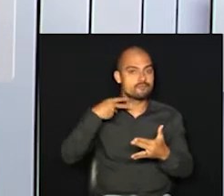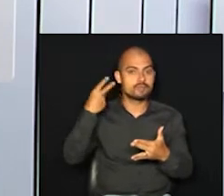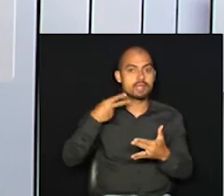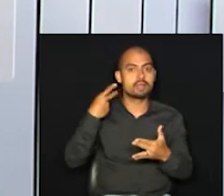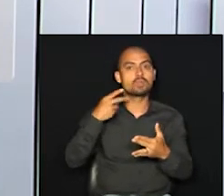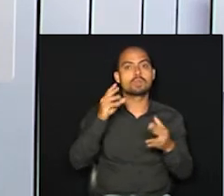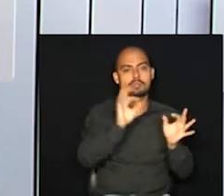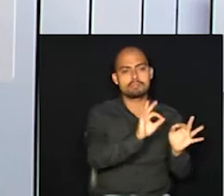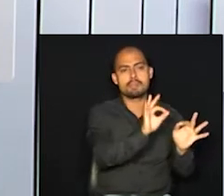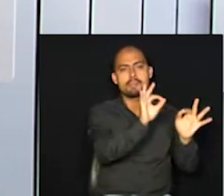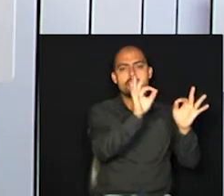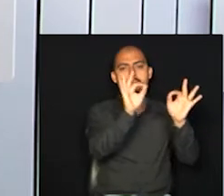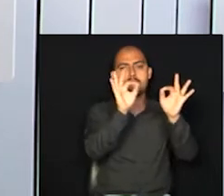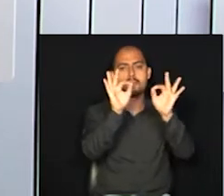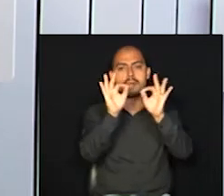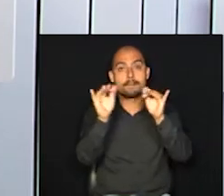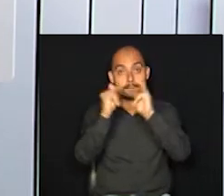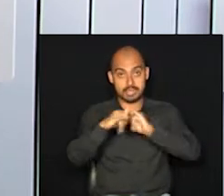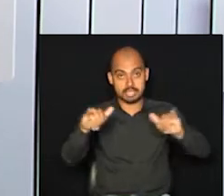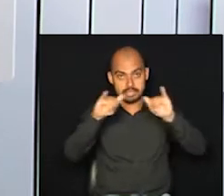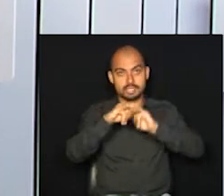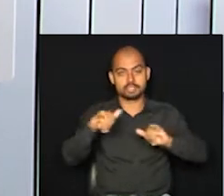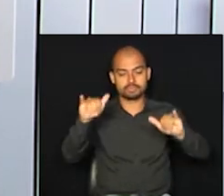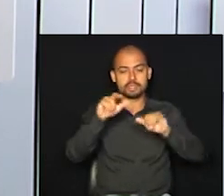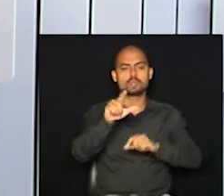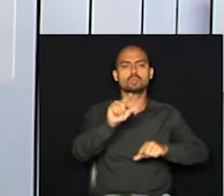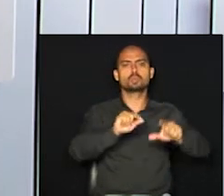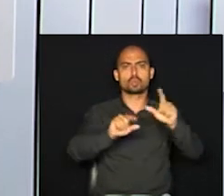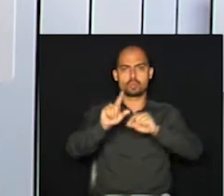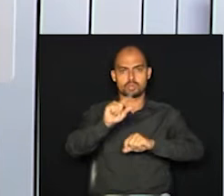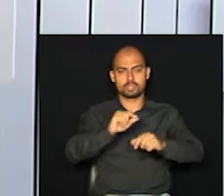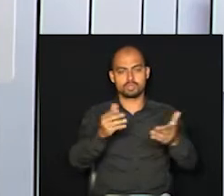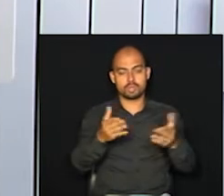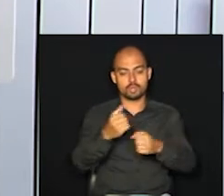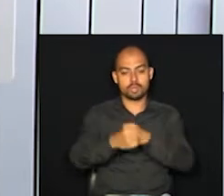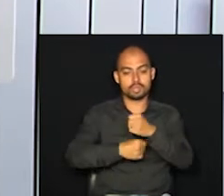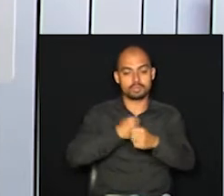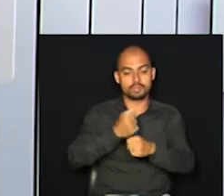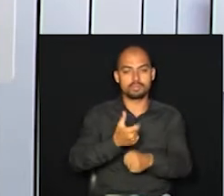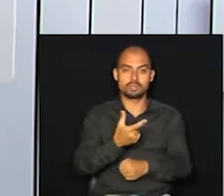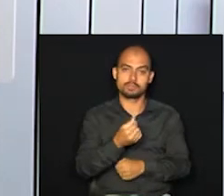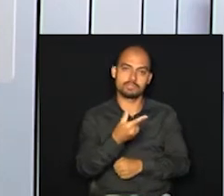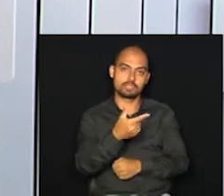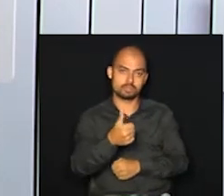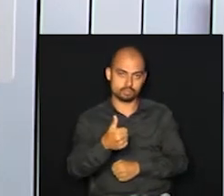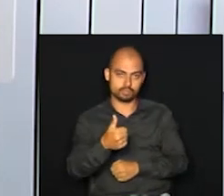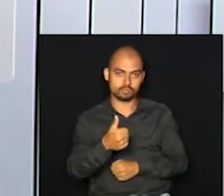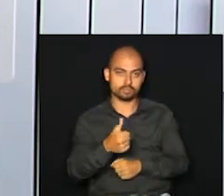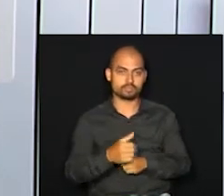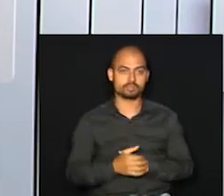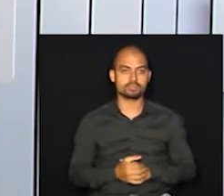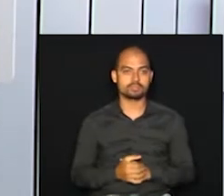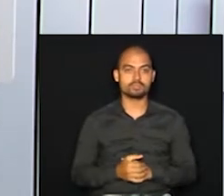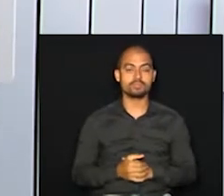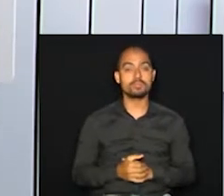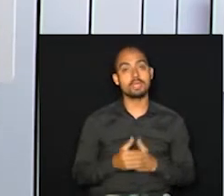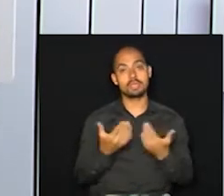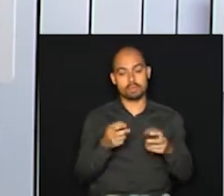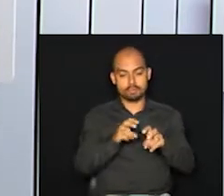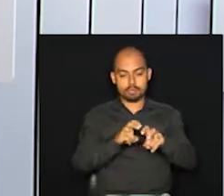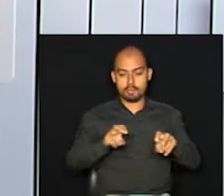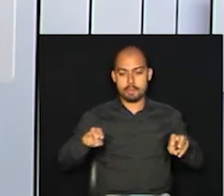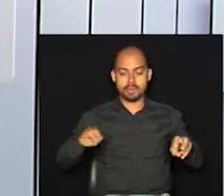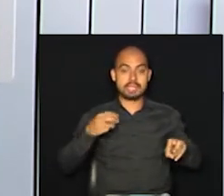de vereadores que foram eleitos para a legislatura a partir de 2021 e ocuparão, então, as